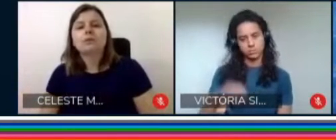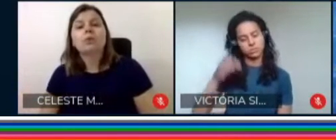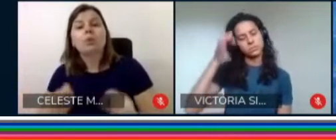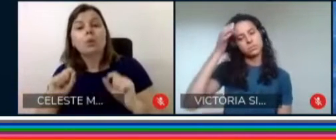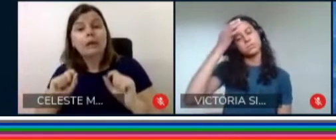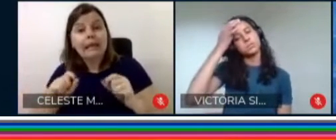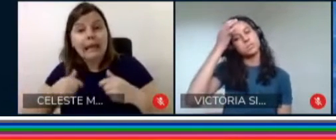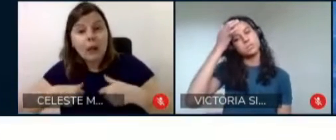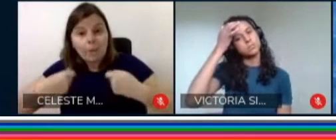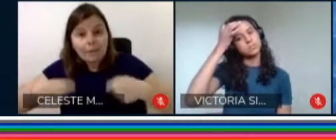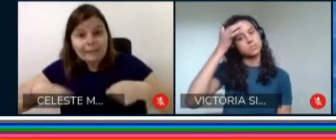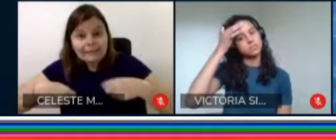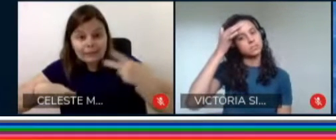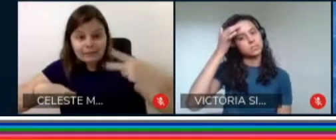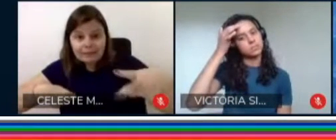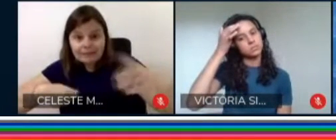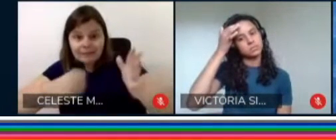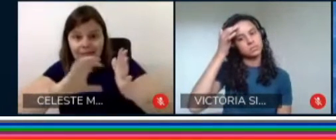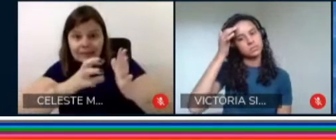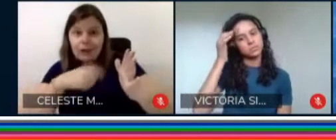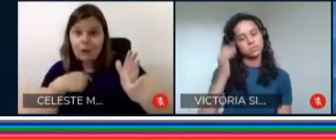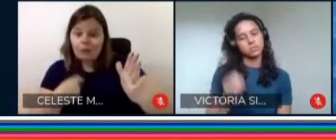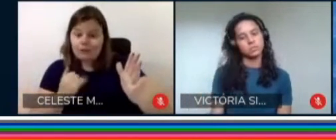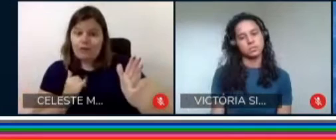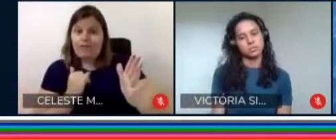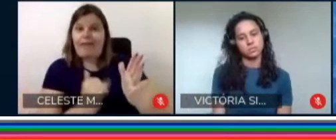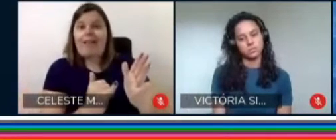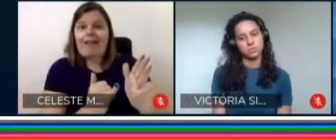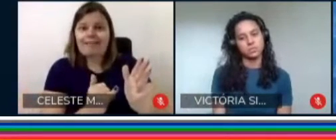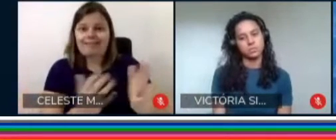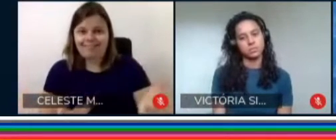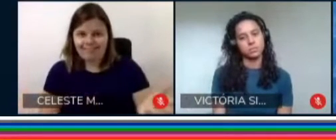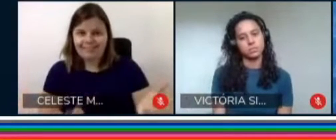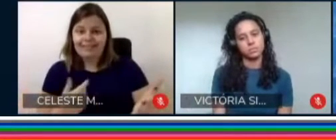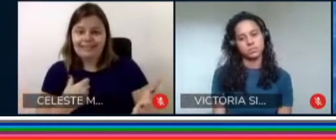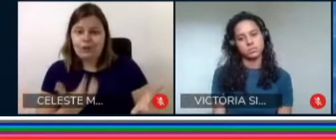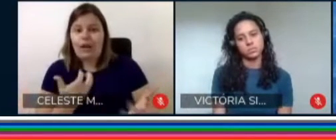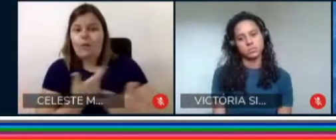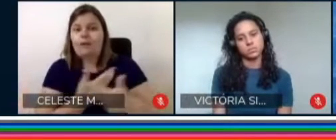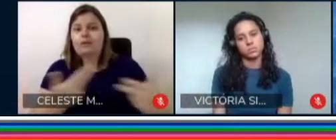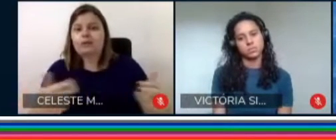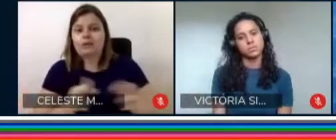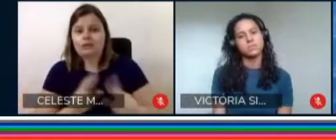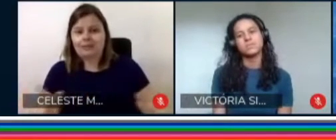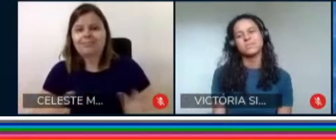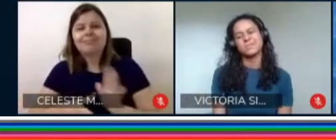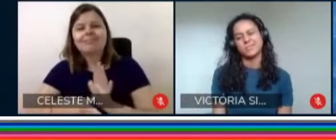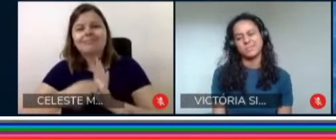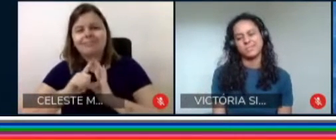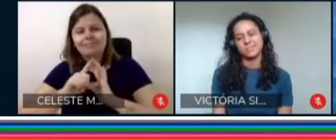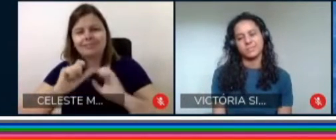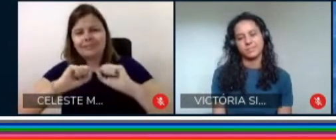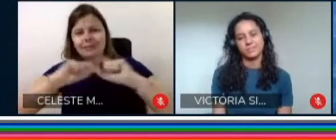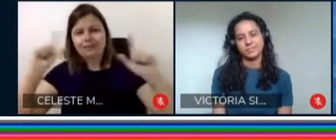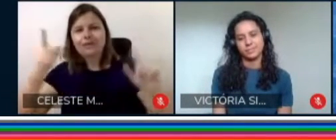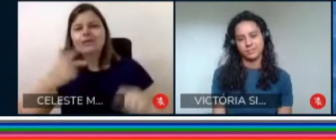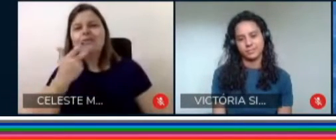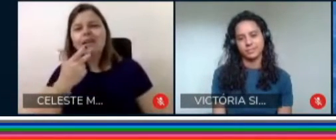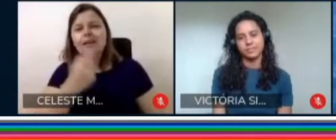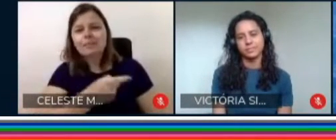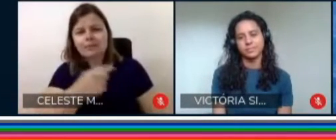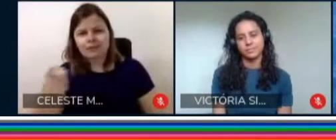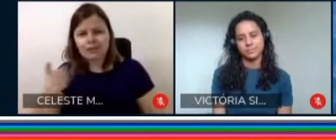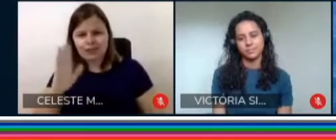dizer a ela, né. Então, se eu quero alguma coisa diferente. Isso aqui é o que eu tinha comentado com vocês, né,